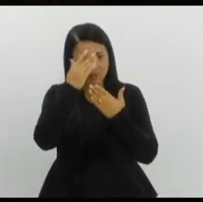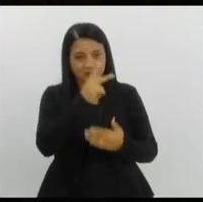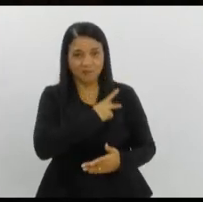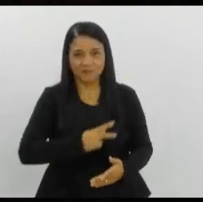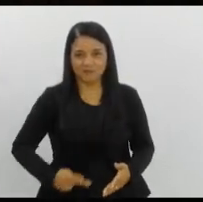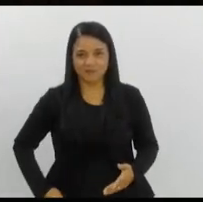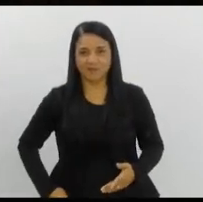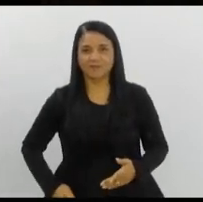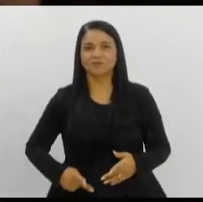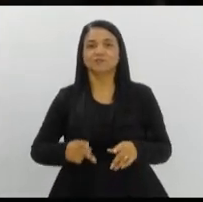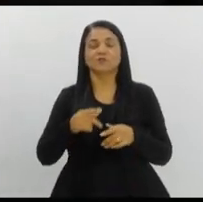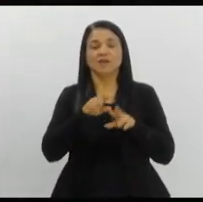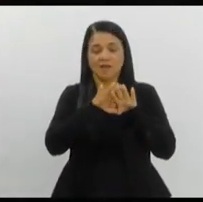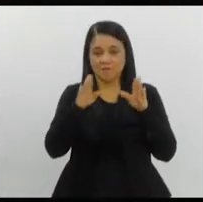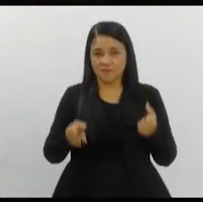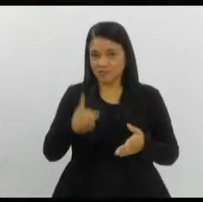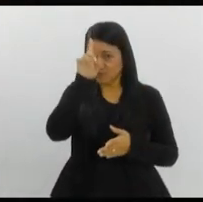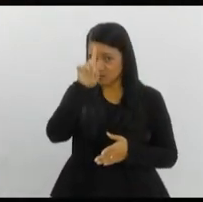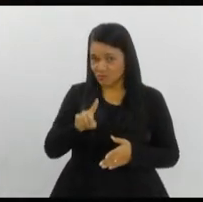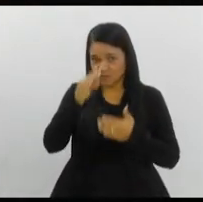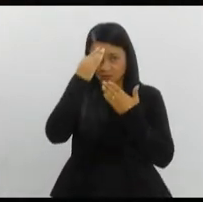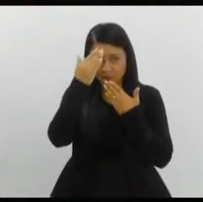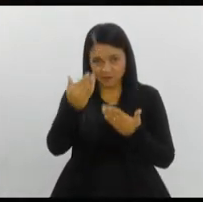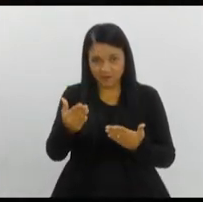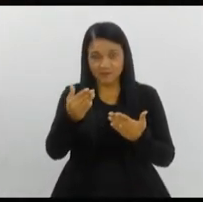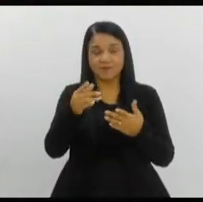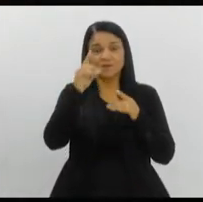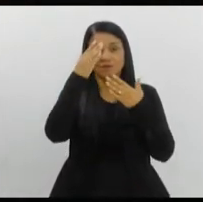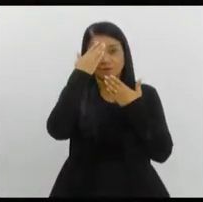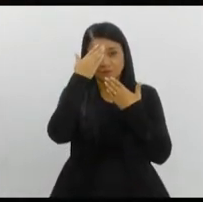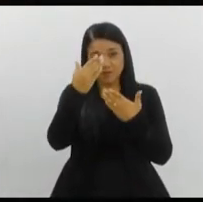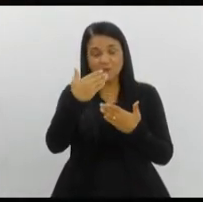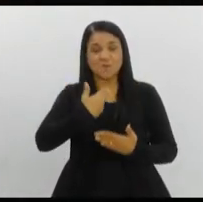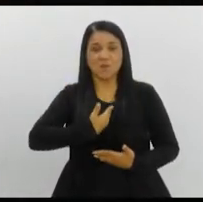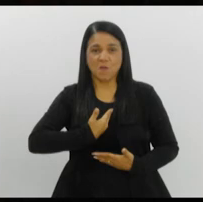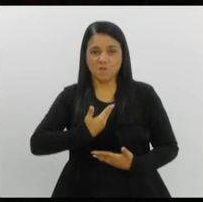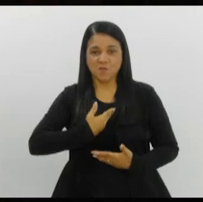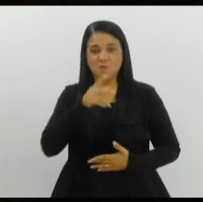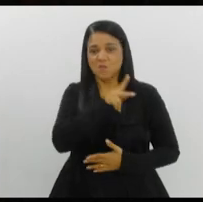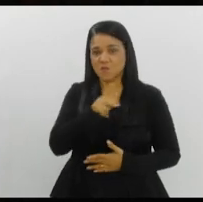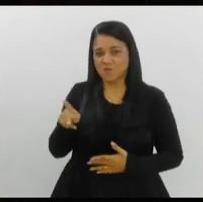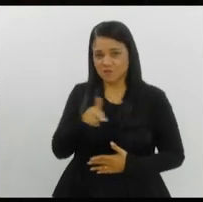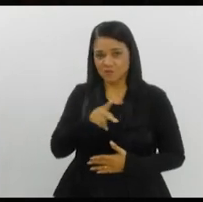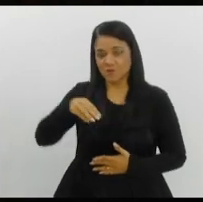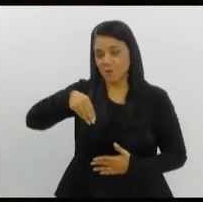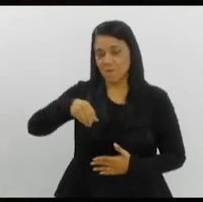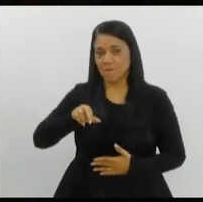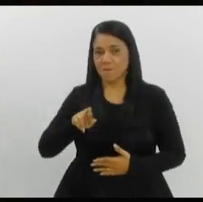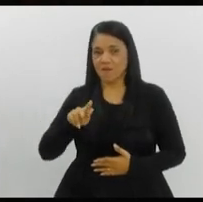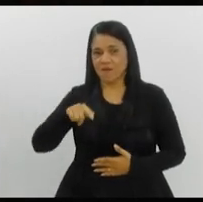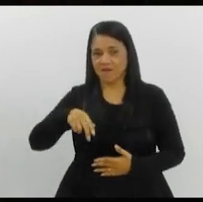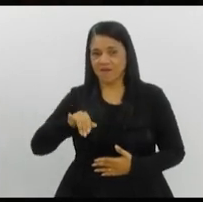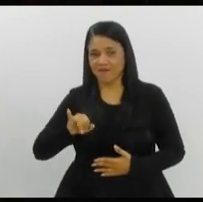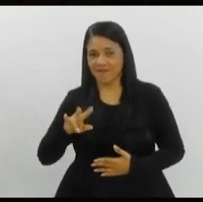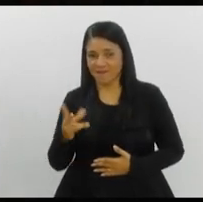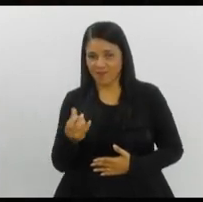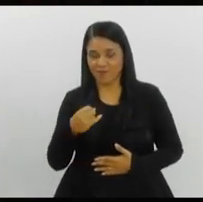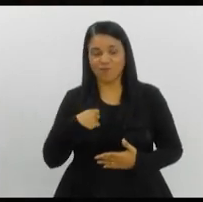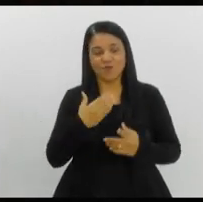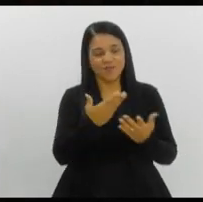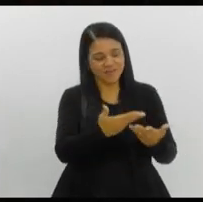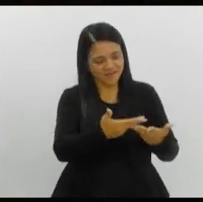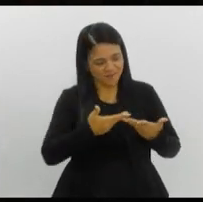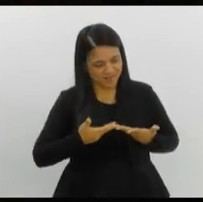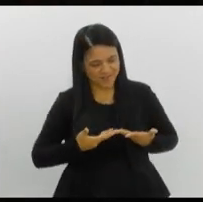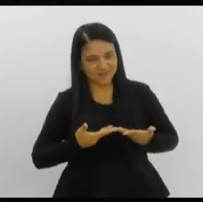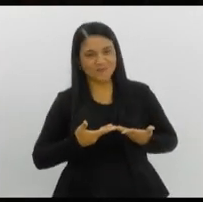obrigada à mesa diretora e muito obrigado ao meu amigo, meu professor Marquinho, que foi quem me